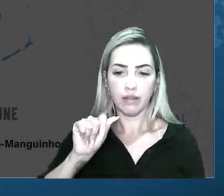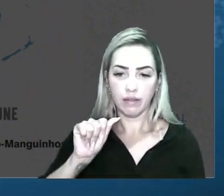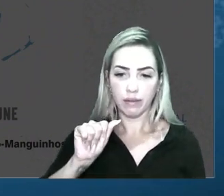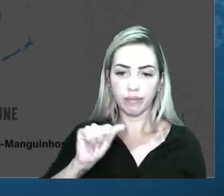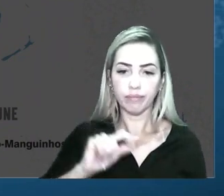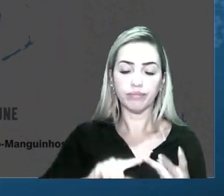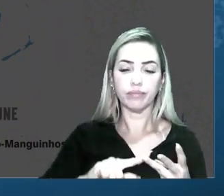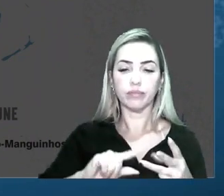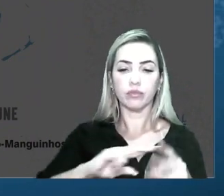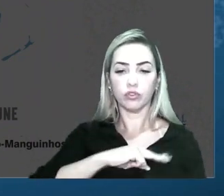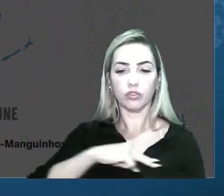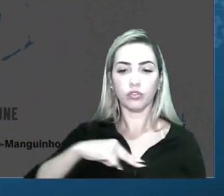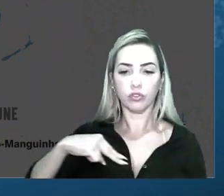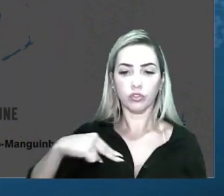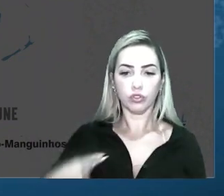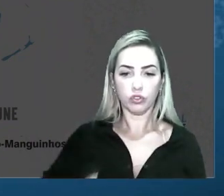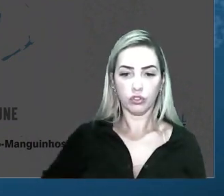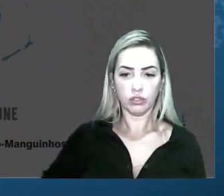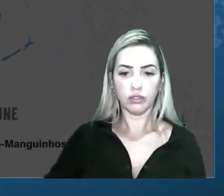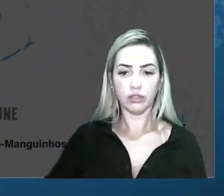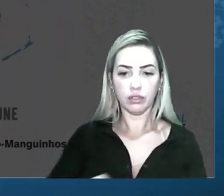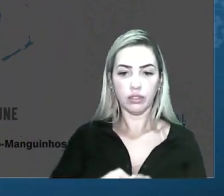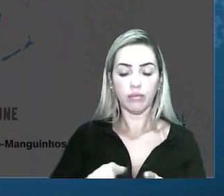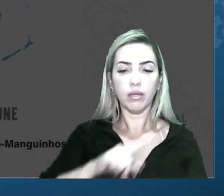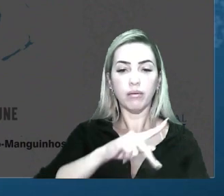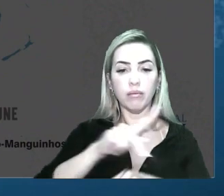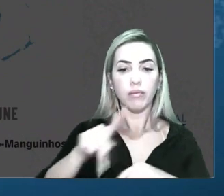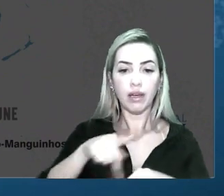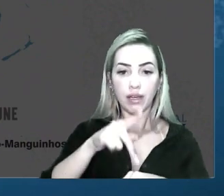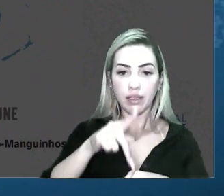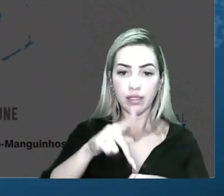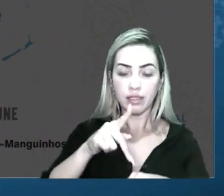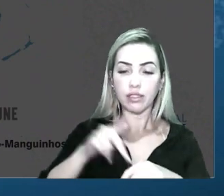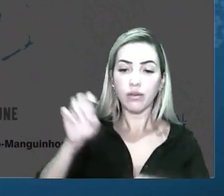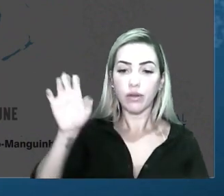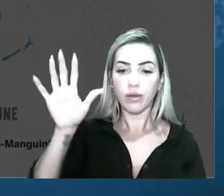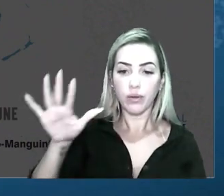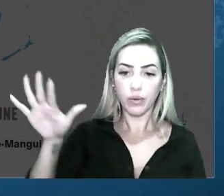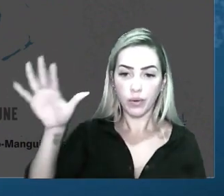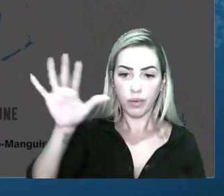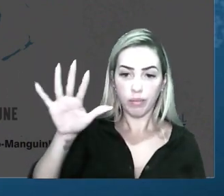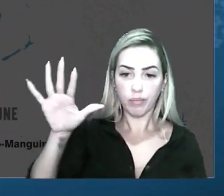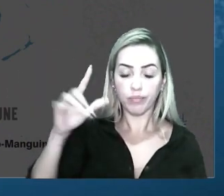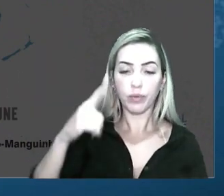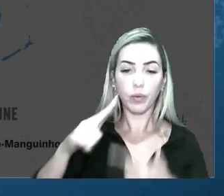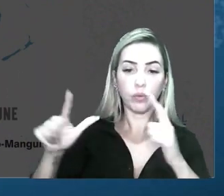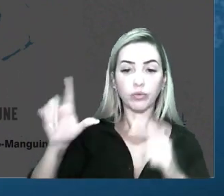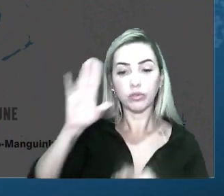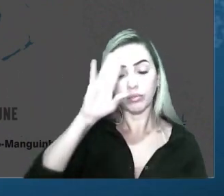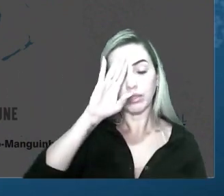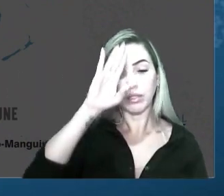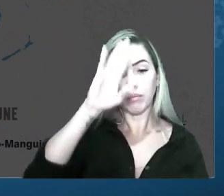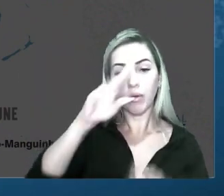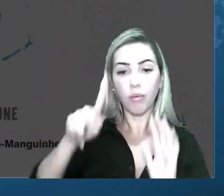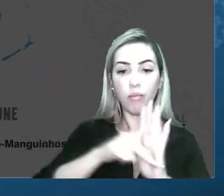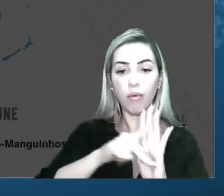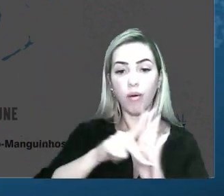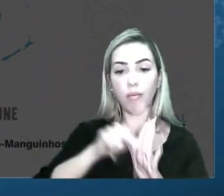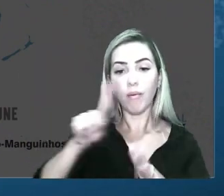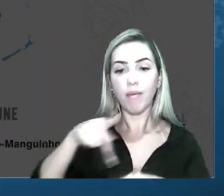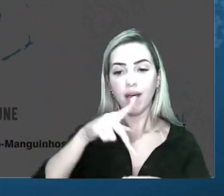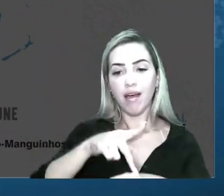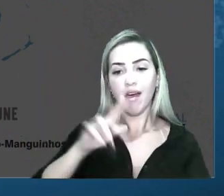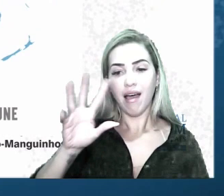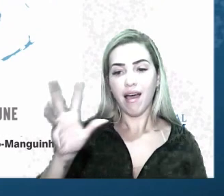China e países da Europa, e outros países, principalmente os países africanos, com baixíssima cobertura